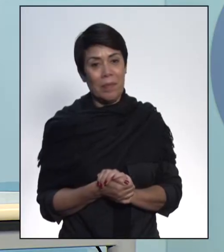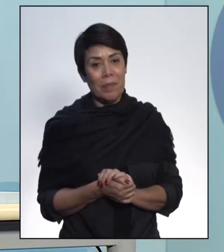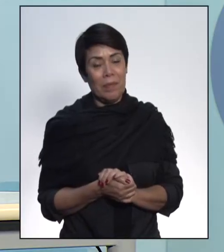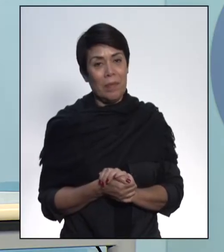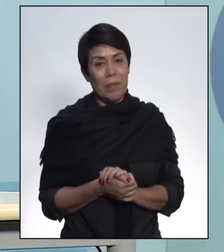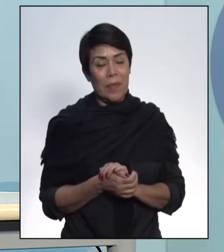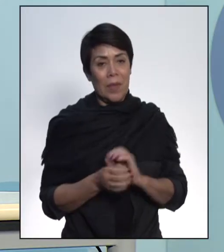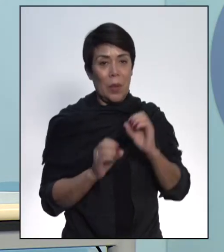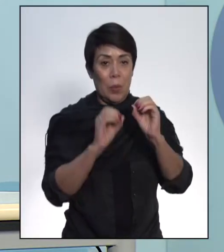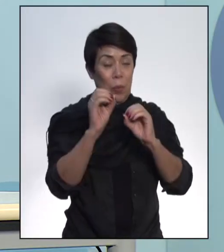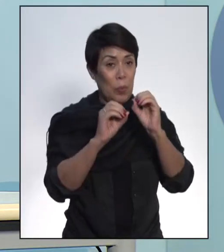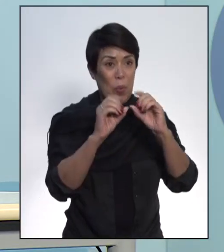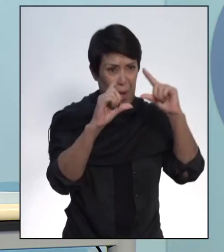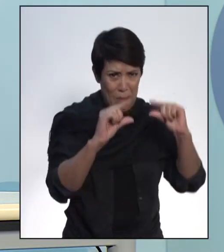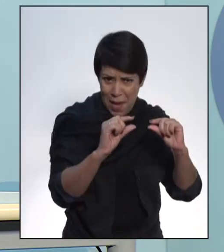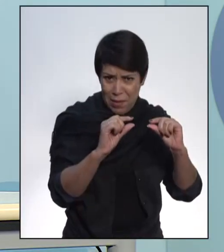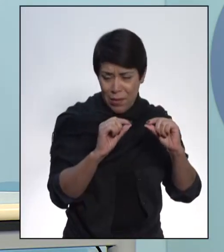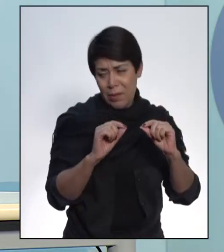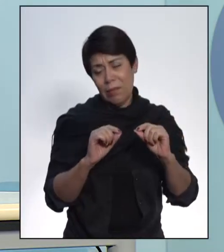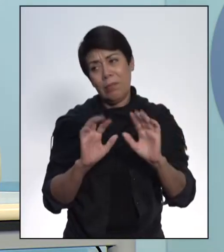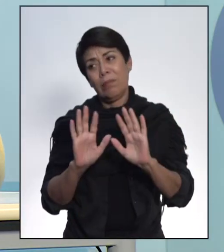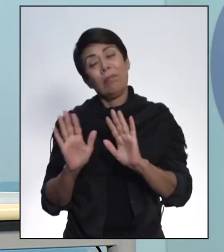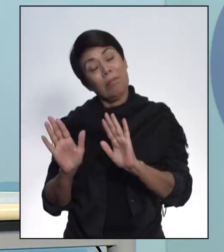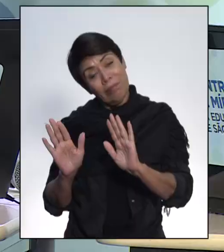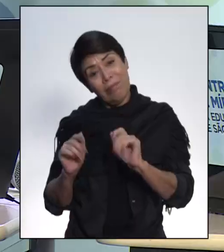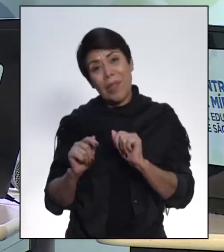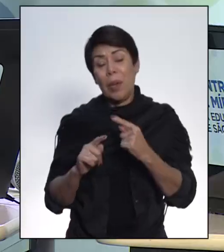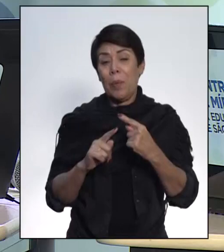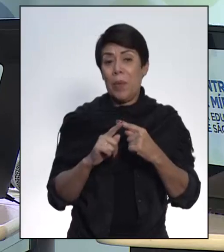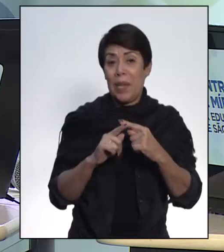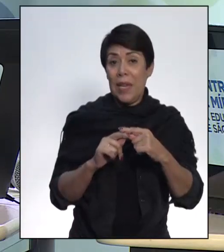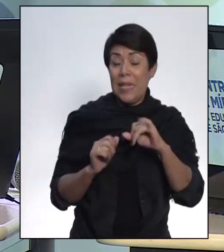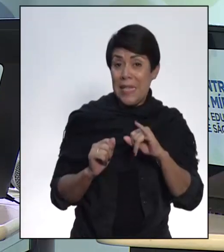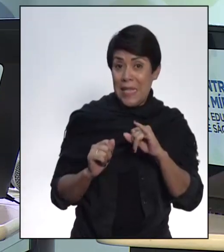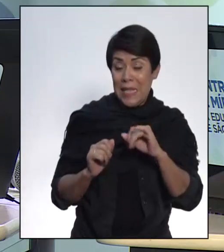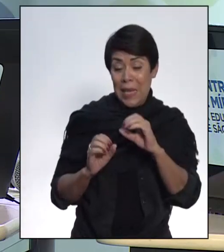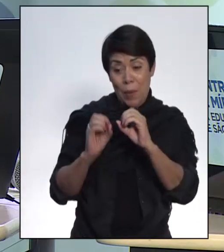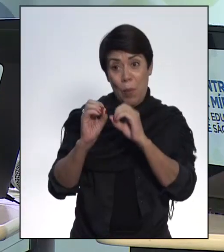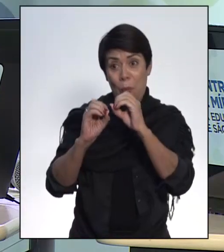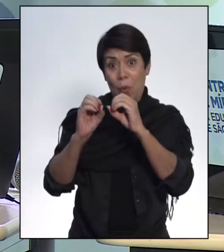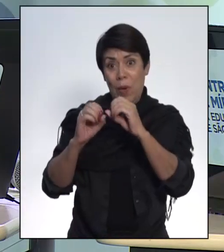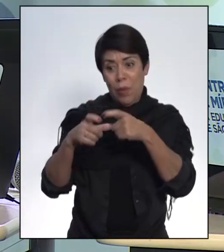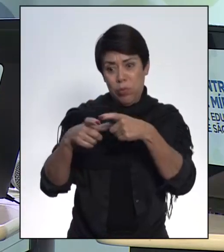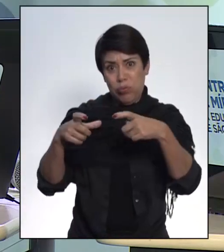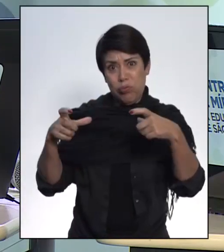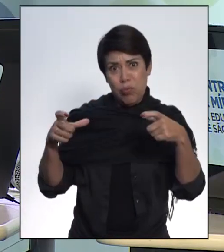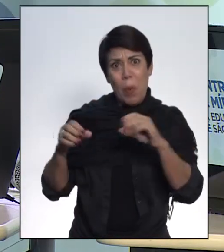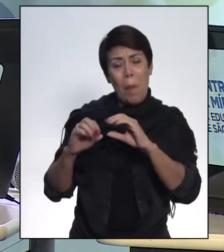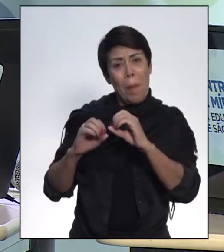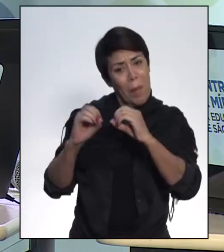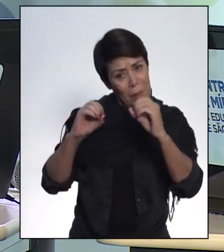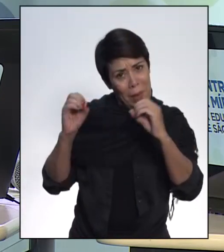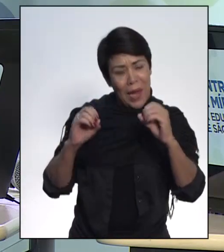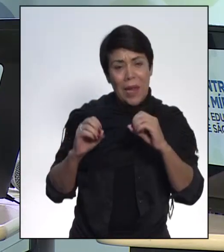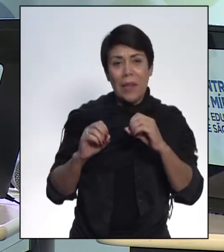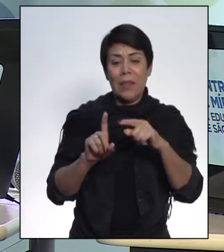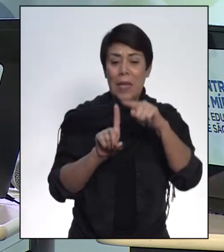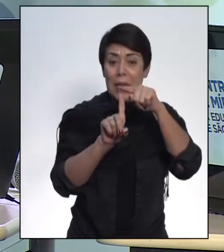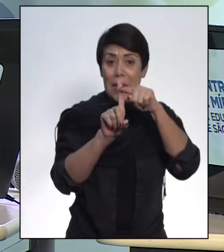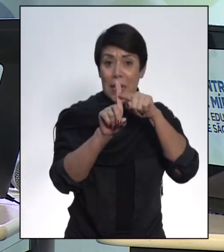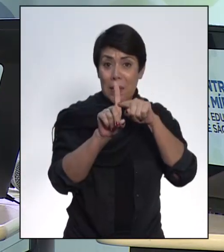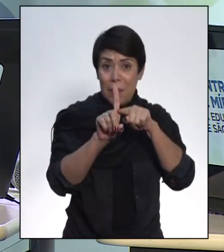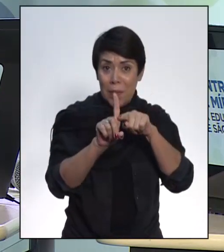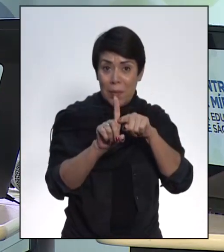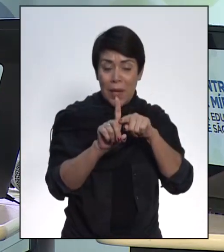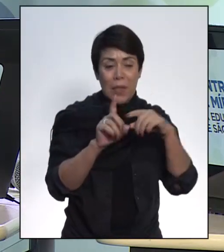Não ia diminuir. Não, ao contrário, ela ia diminuir, né? Porque se a temperatura faz ela aumentar, a temperatura alta, a temperatura baixa faz